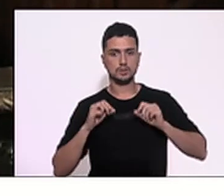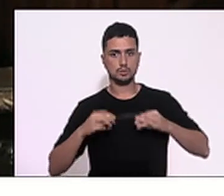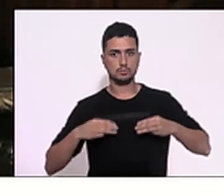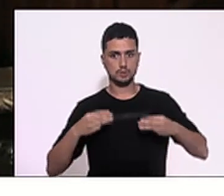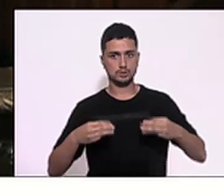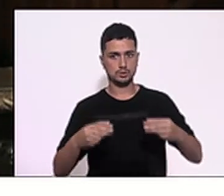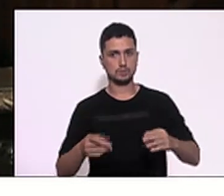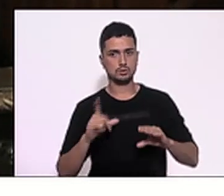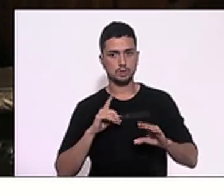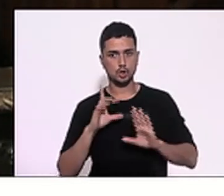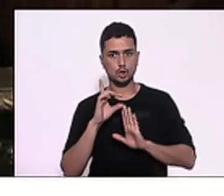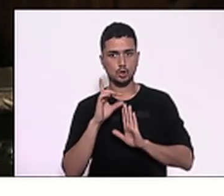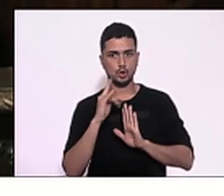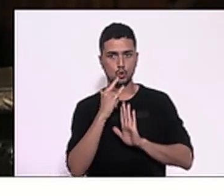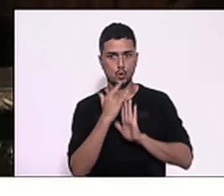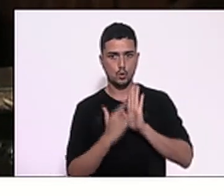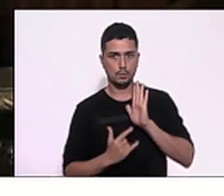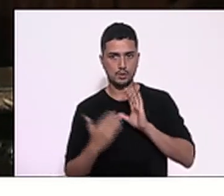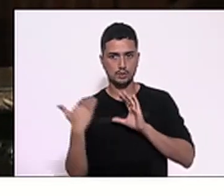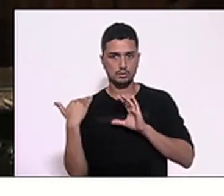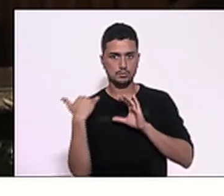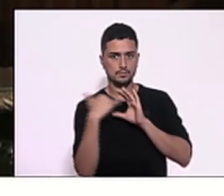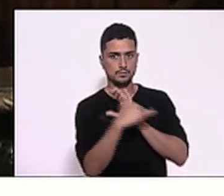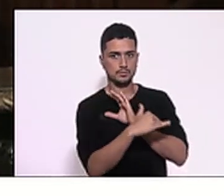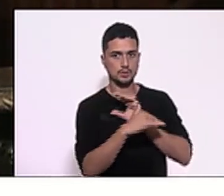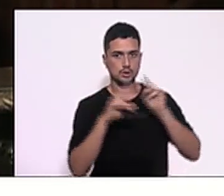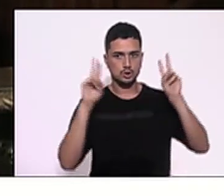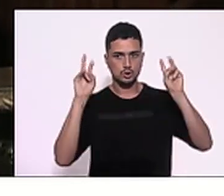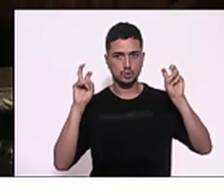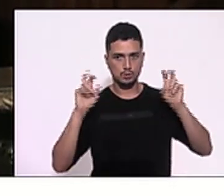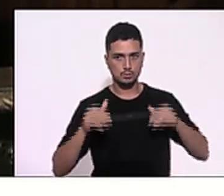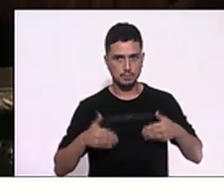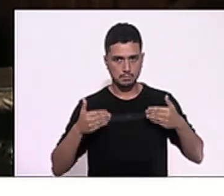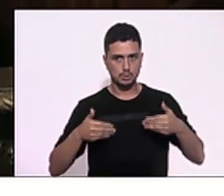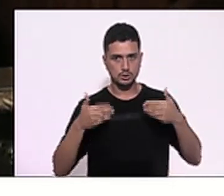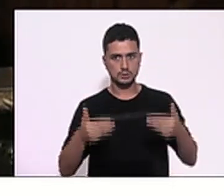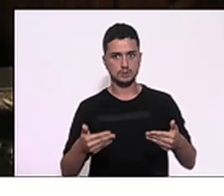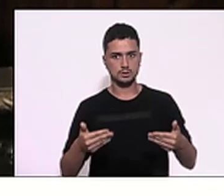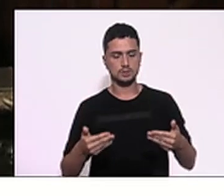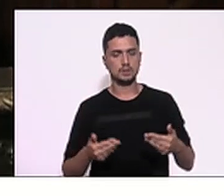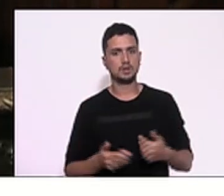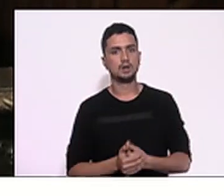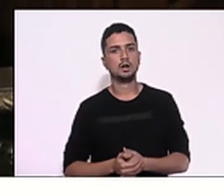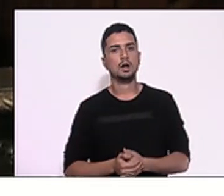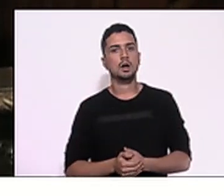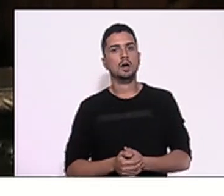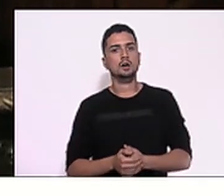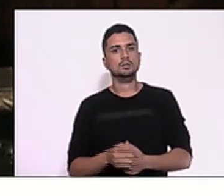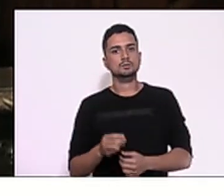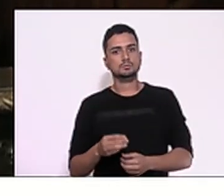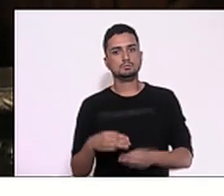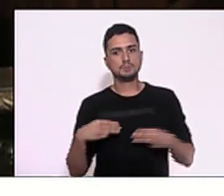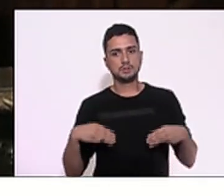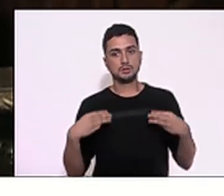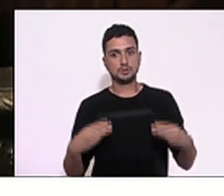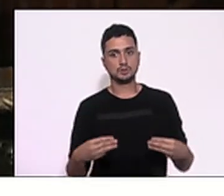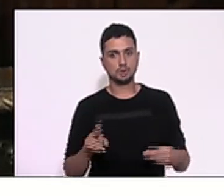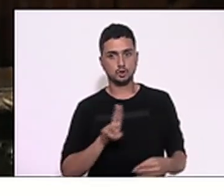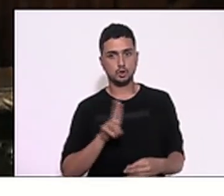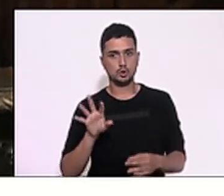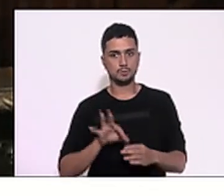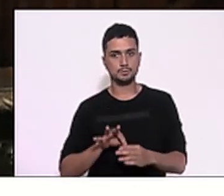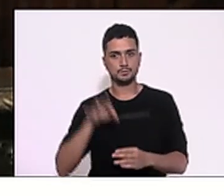a consultoria jurídica que assessora os pareceres, ou melhor, que emite os pareceres assessorando